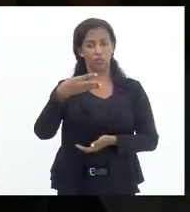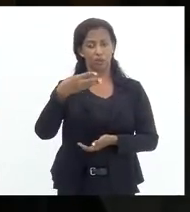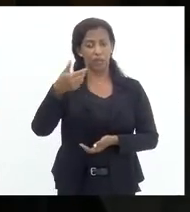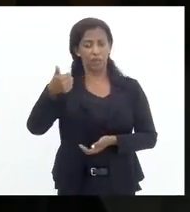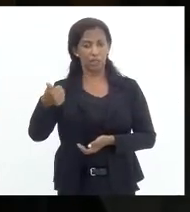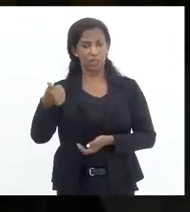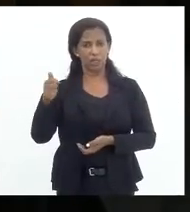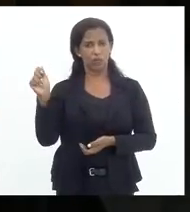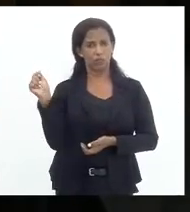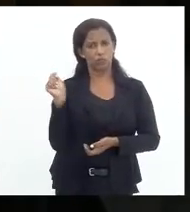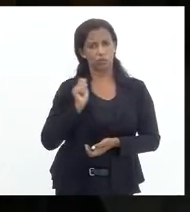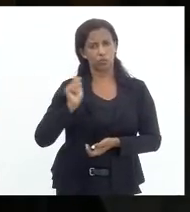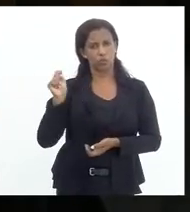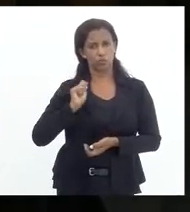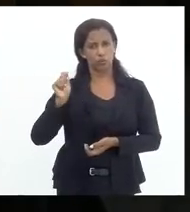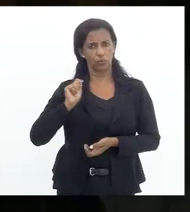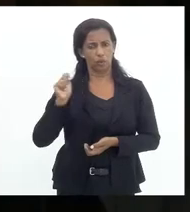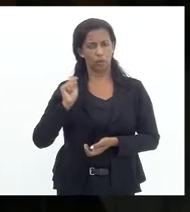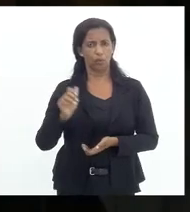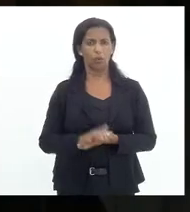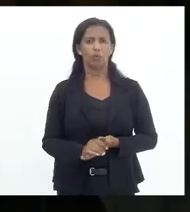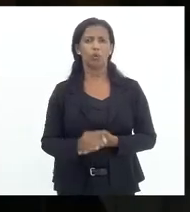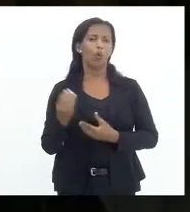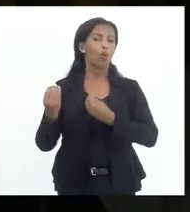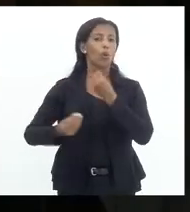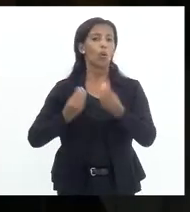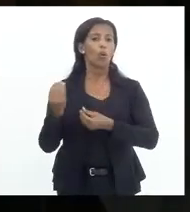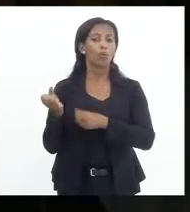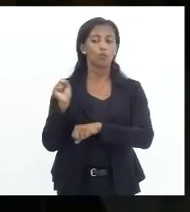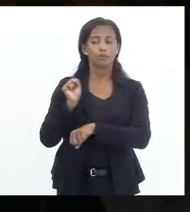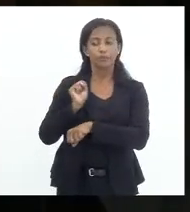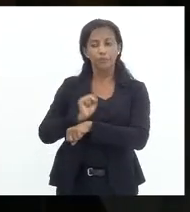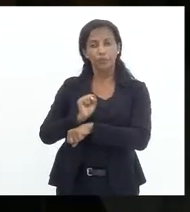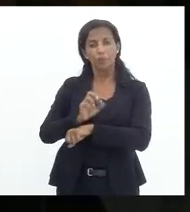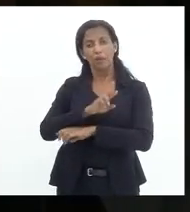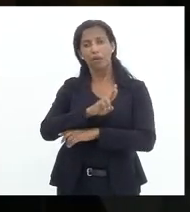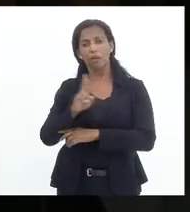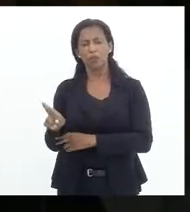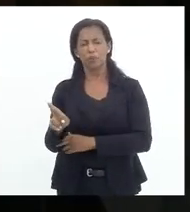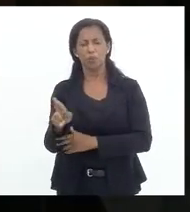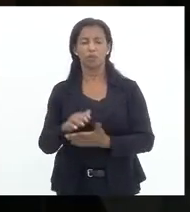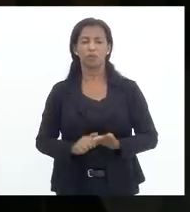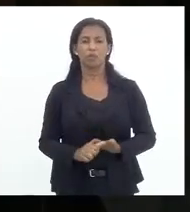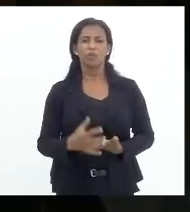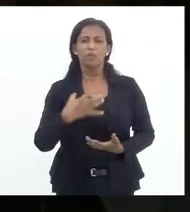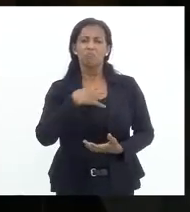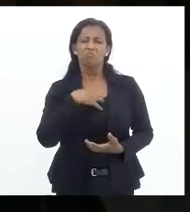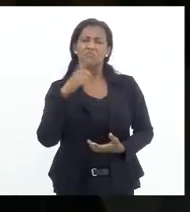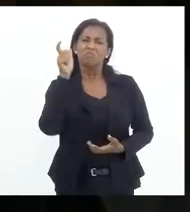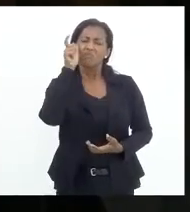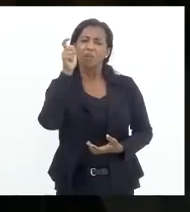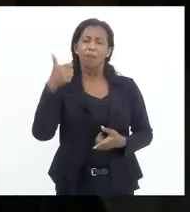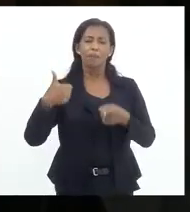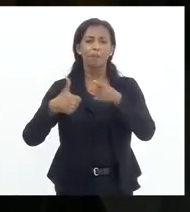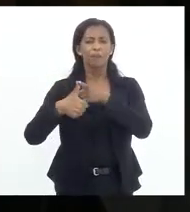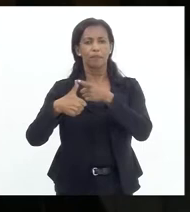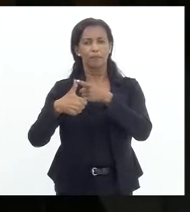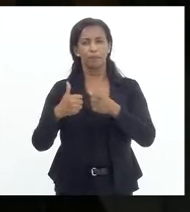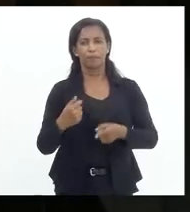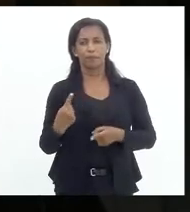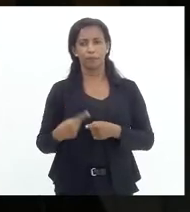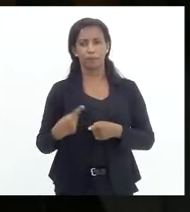de agosto como se esperava Como é que chama muita atenção em primeiro lugar